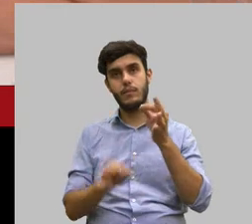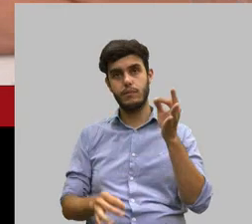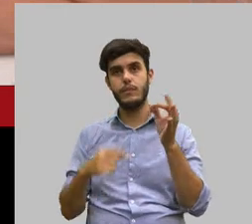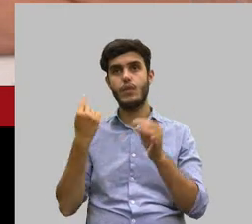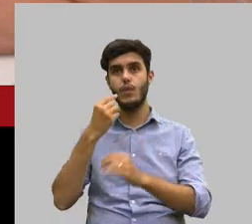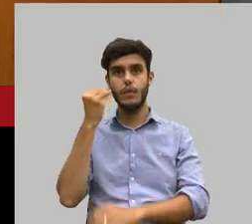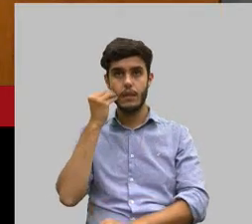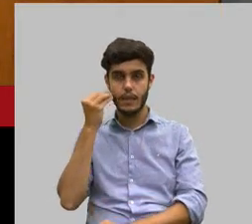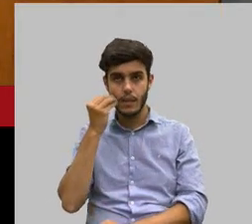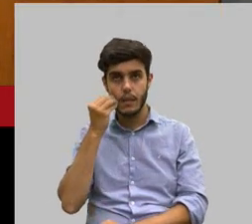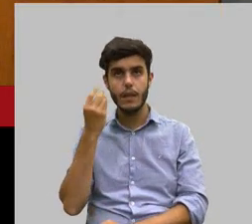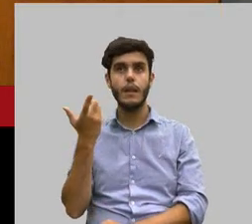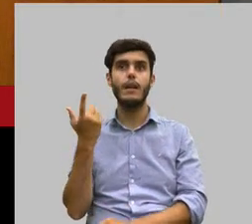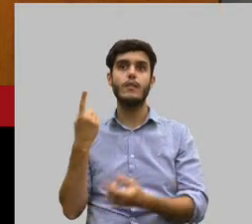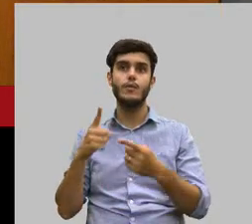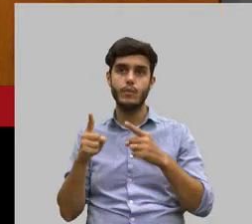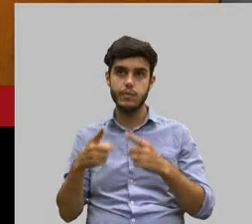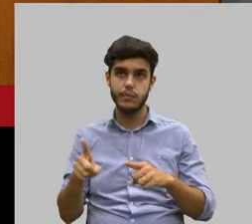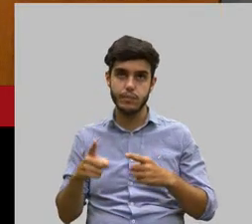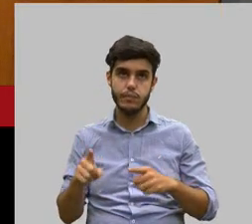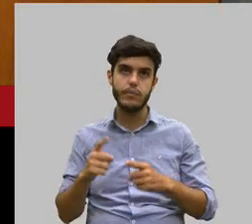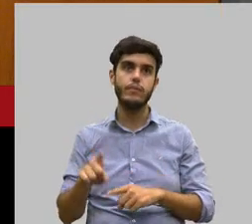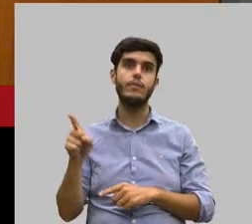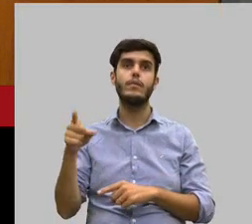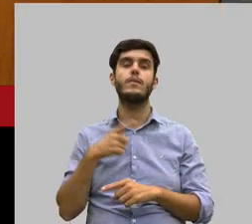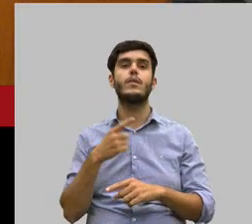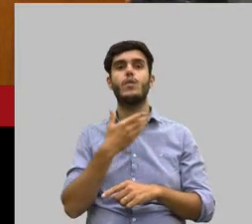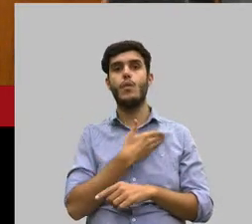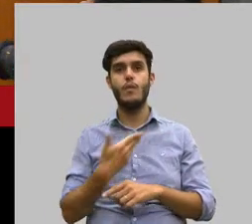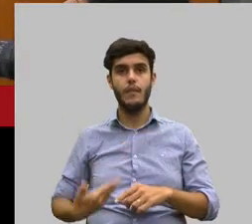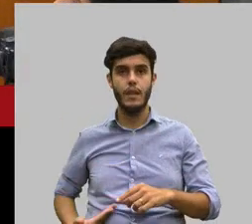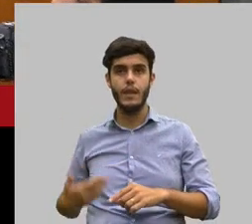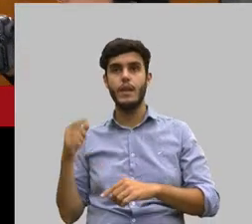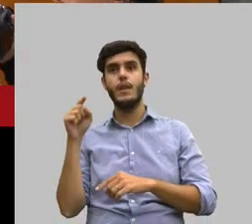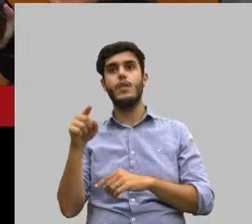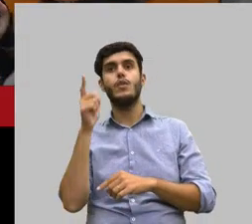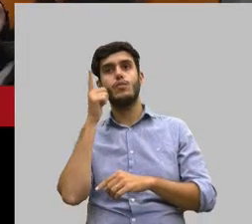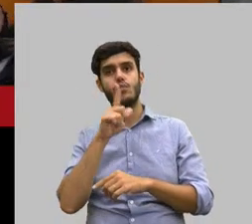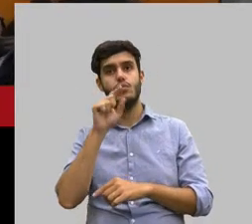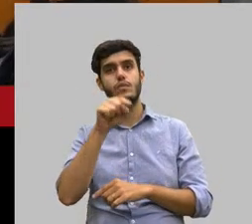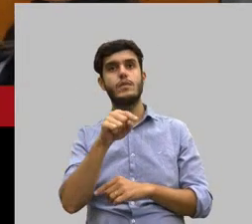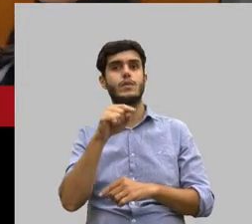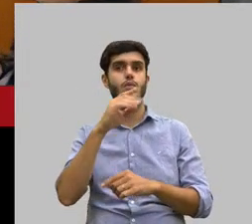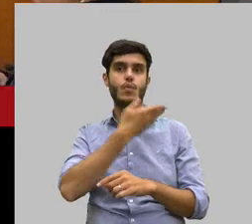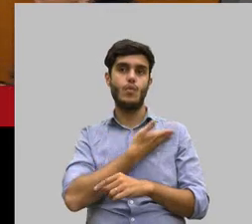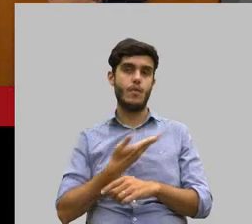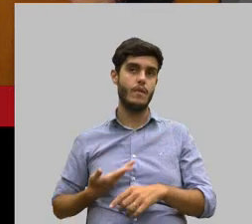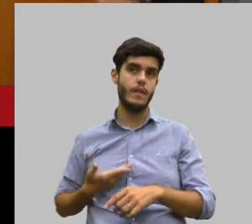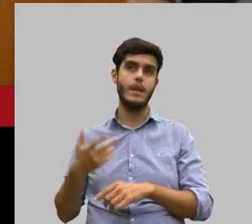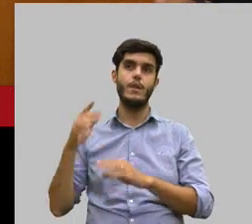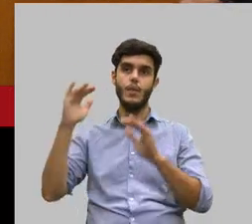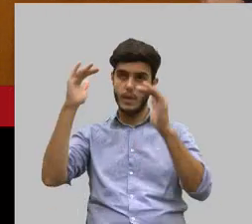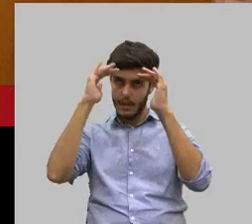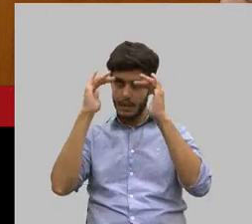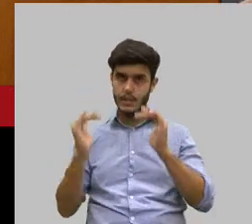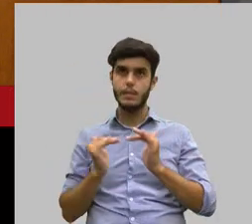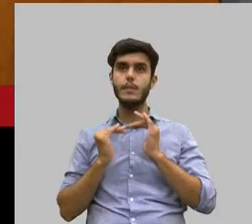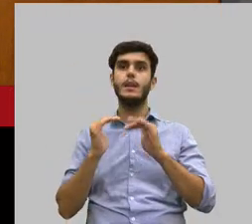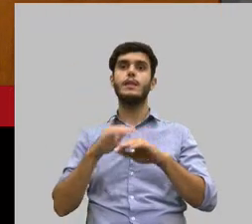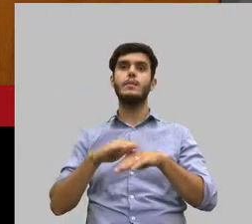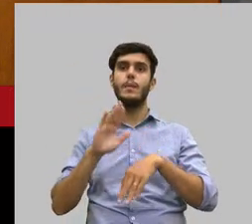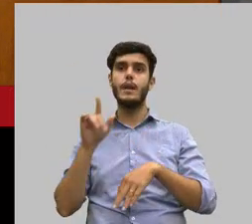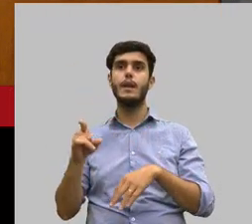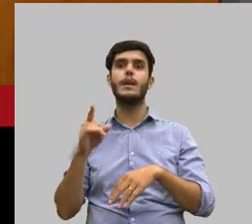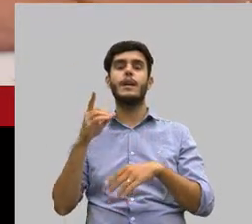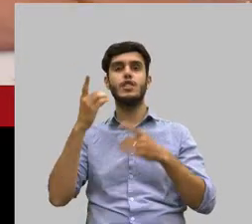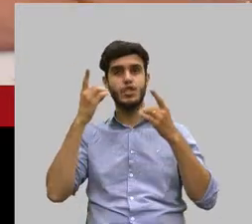todo provocar o governo para que o governo tenha um pouquinho mais de respeito que respeita a dignidade